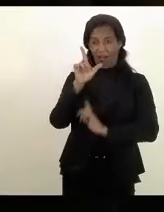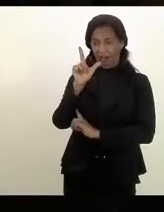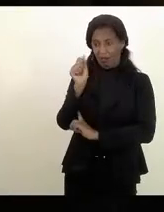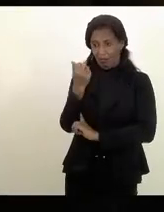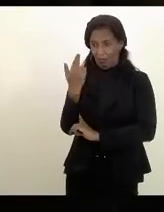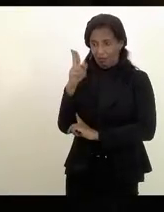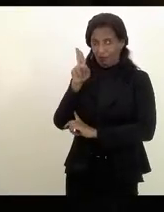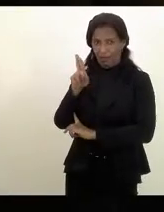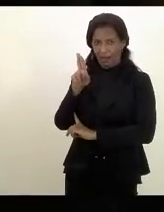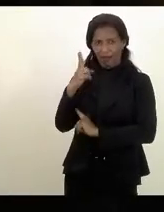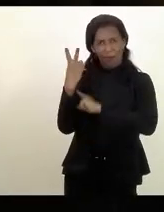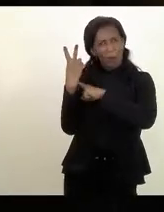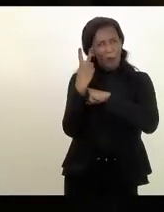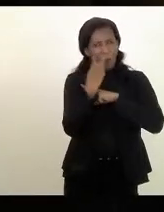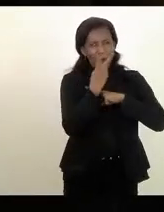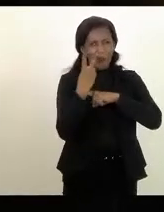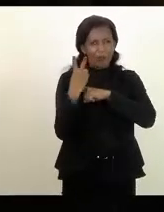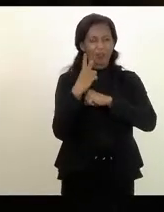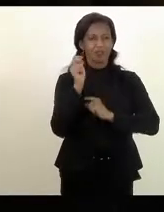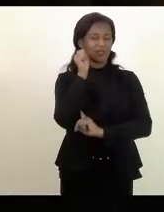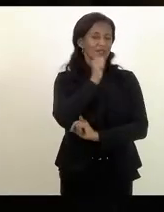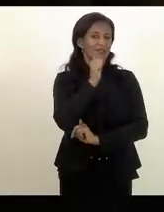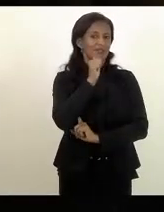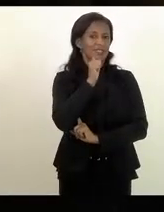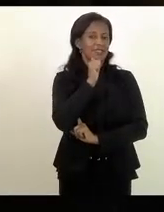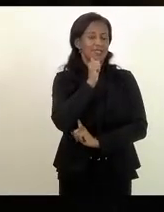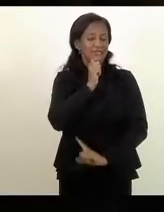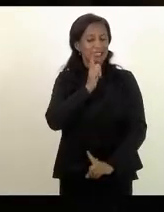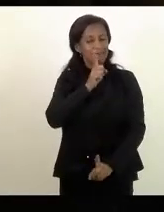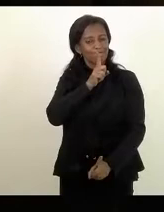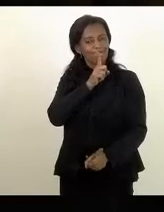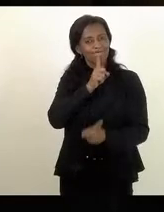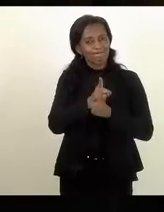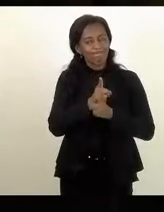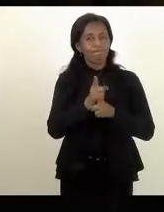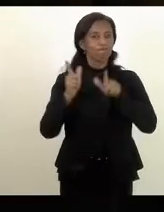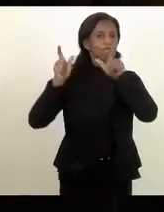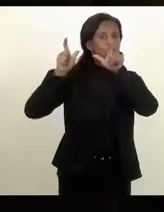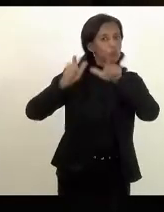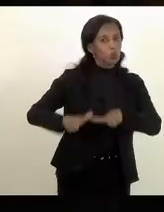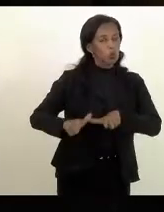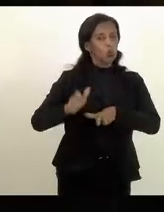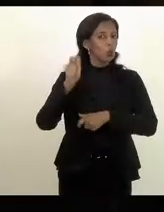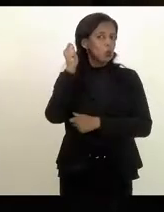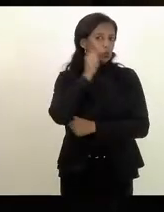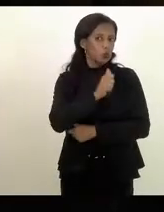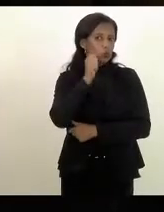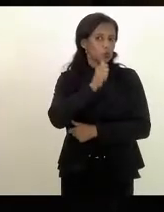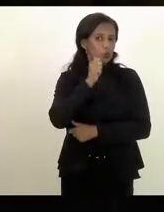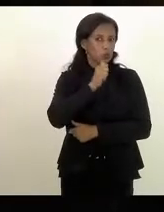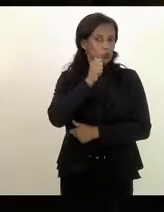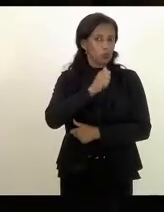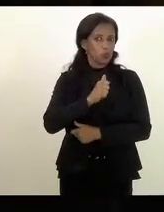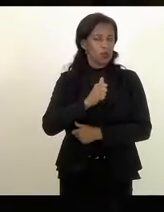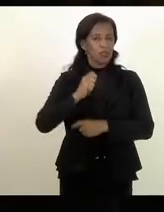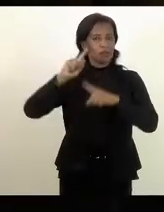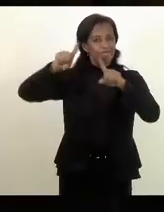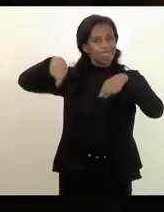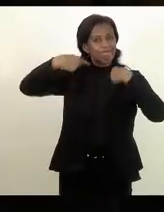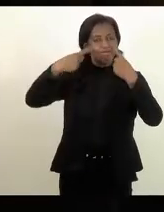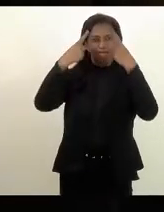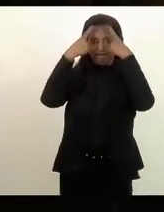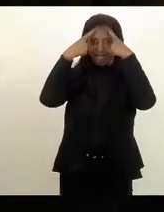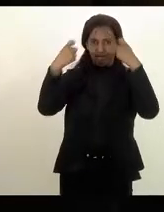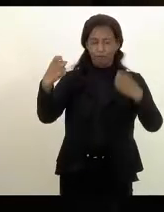maior proteção para essas mulheres se encontra o espaço onde essas mulheres são agredidas